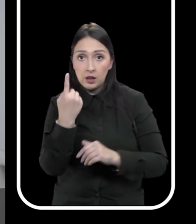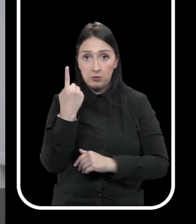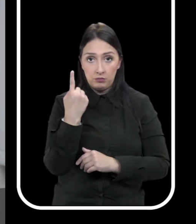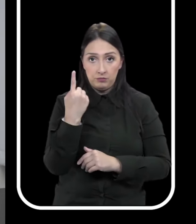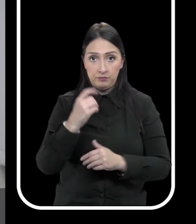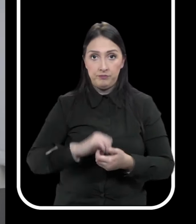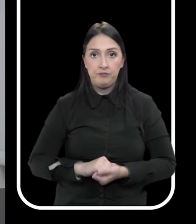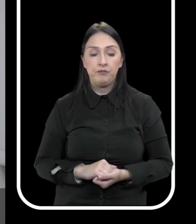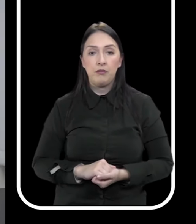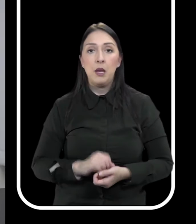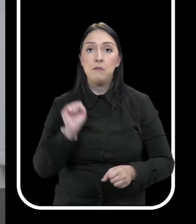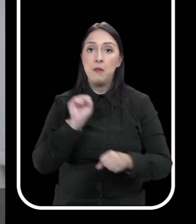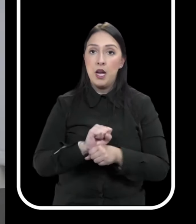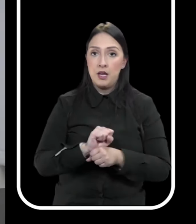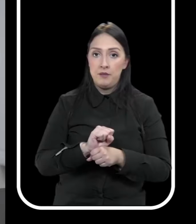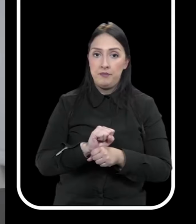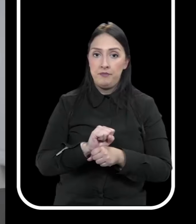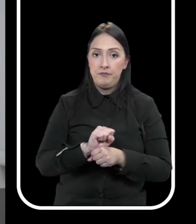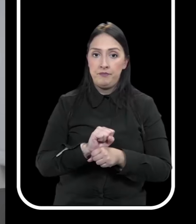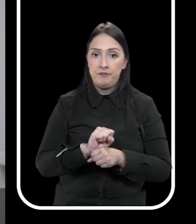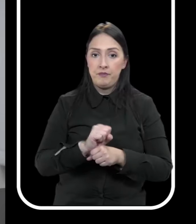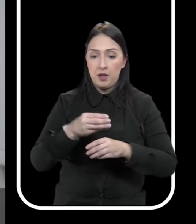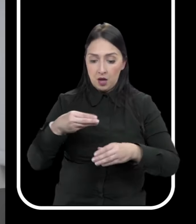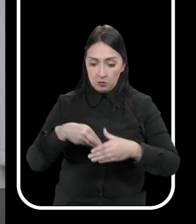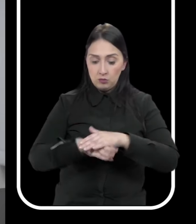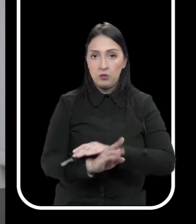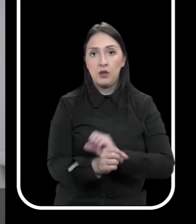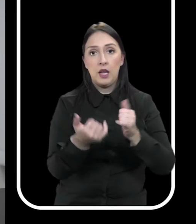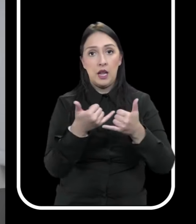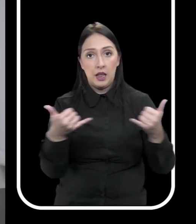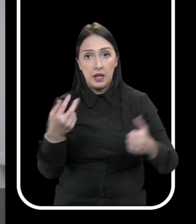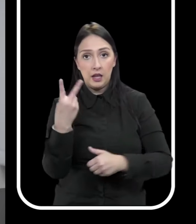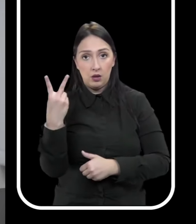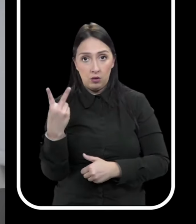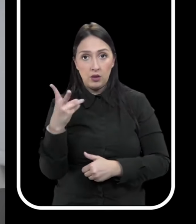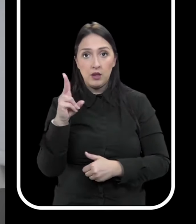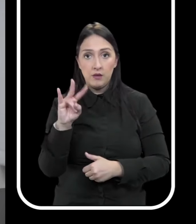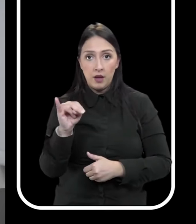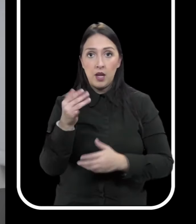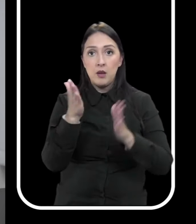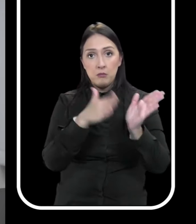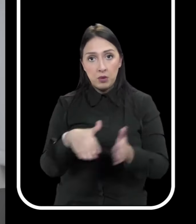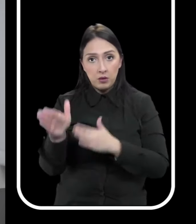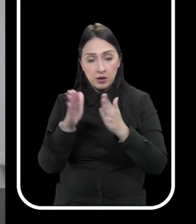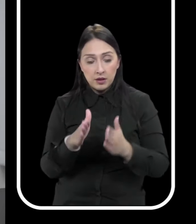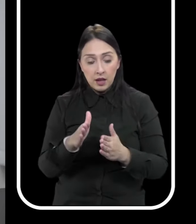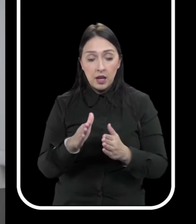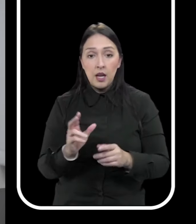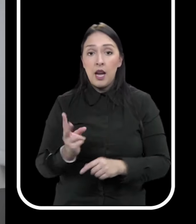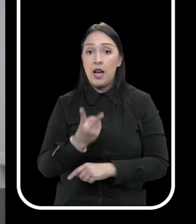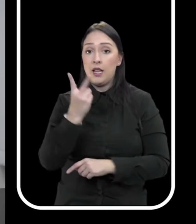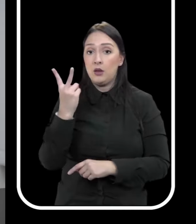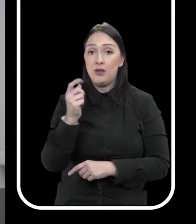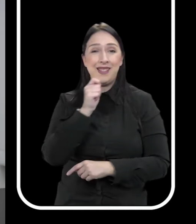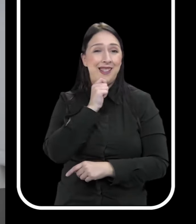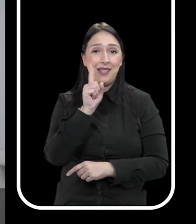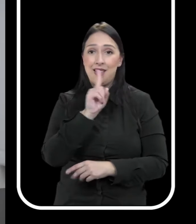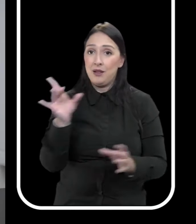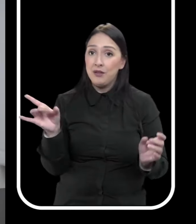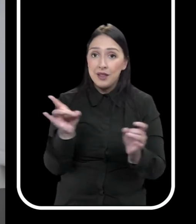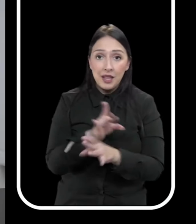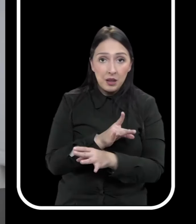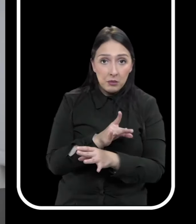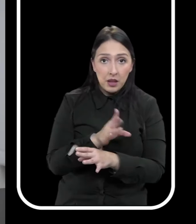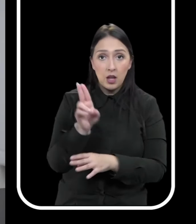1. Aí para, abastece a linha 2 vai processar. Enquanto a linha 2